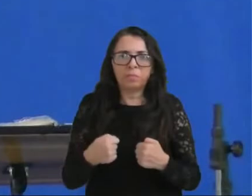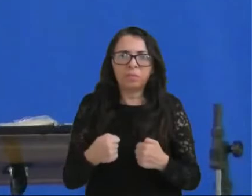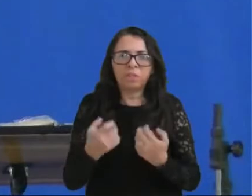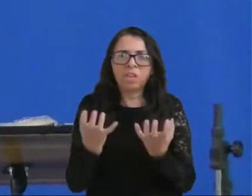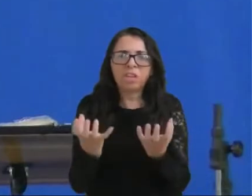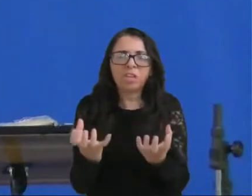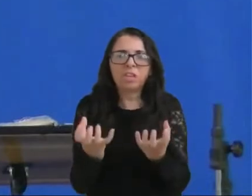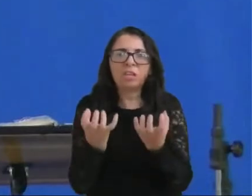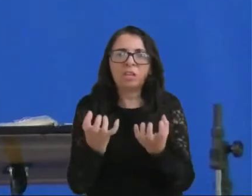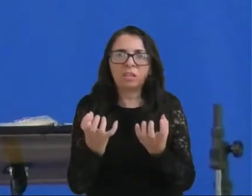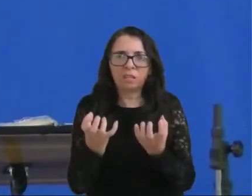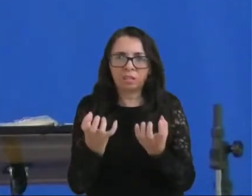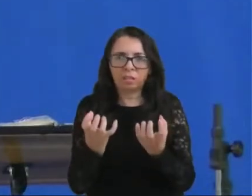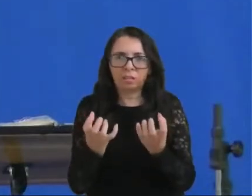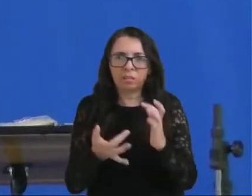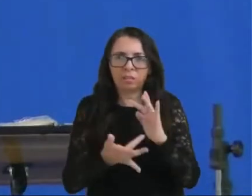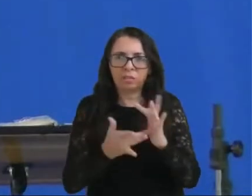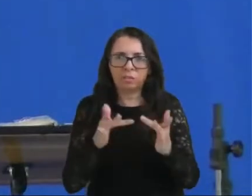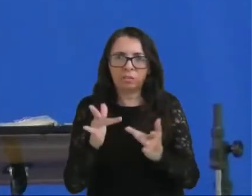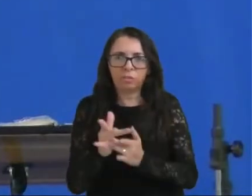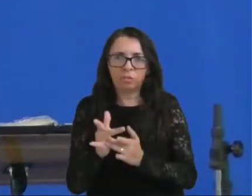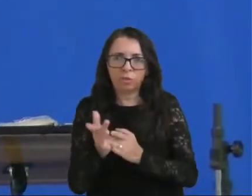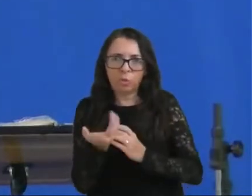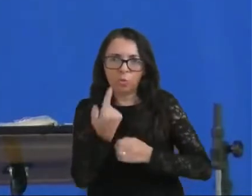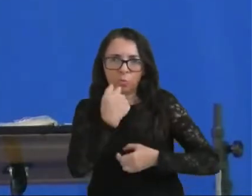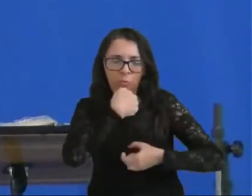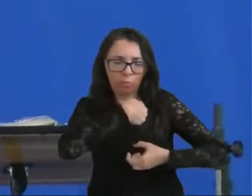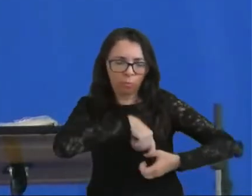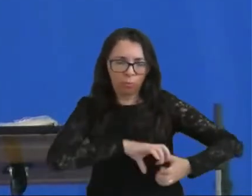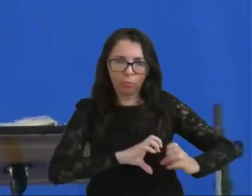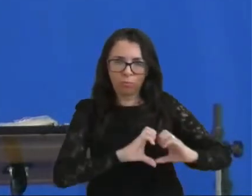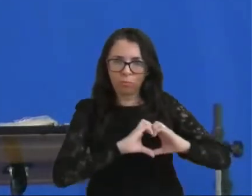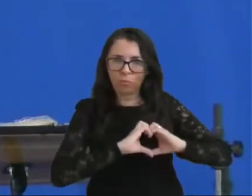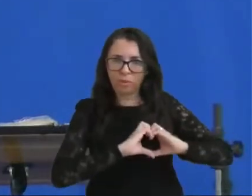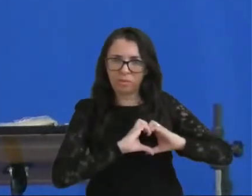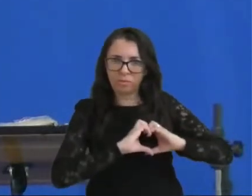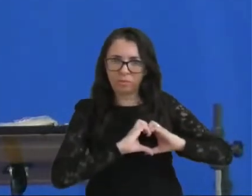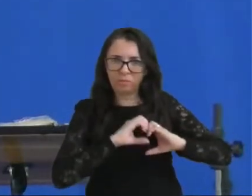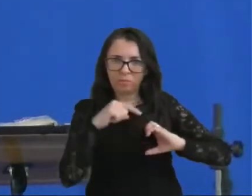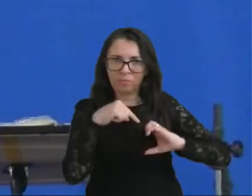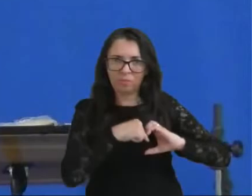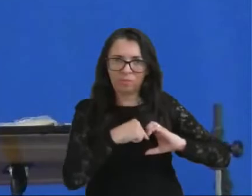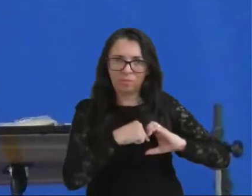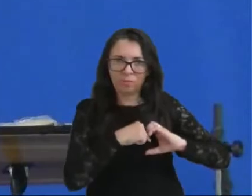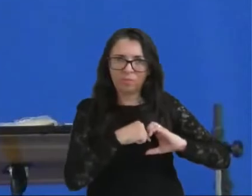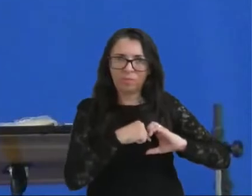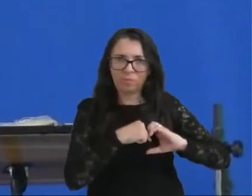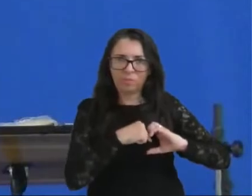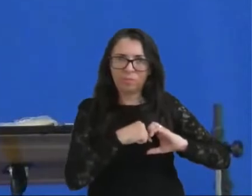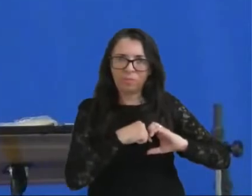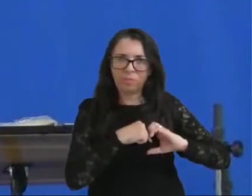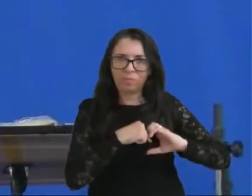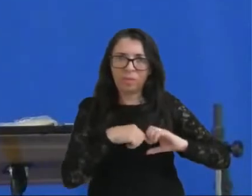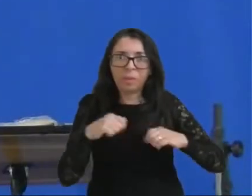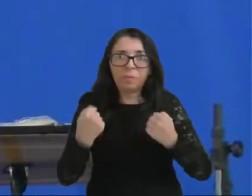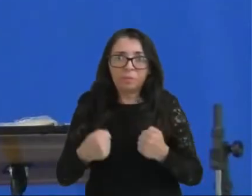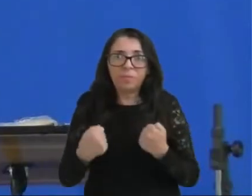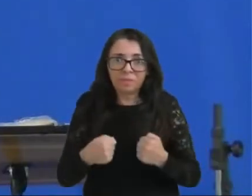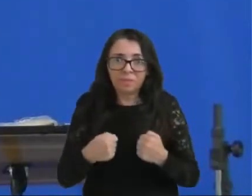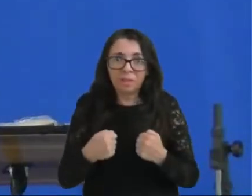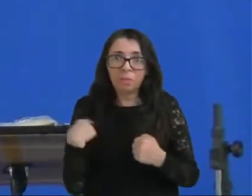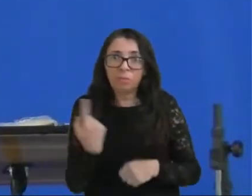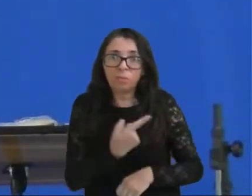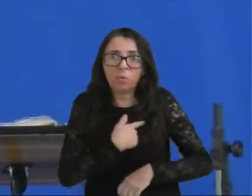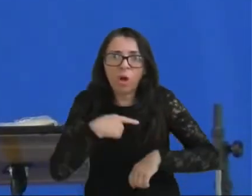admoesta sua noiva pelo abandono do seu amor. Está aqui o problema de tudo. Você sabe por que a igreja